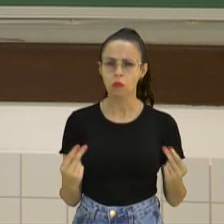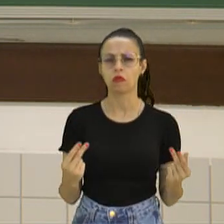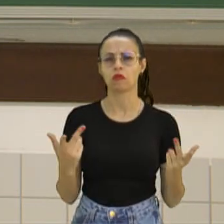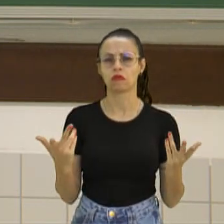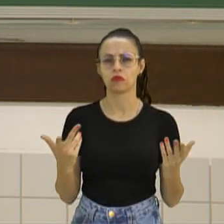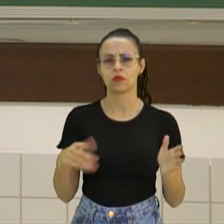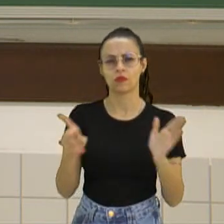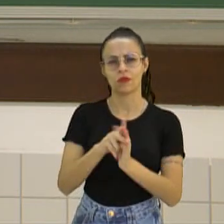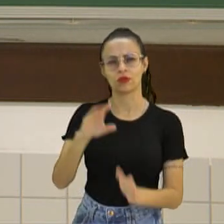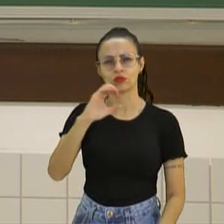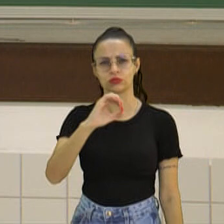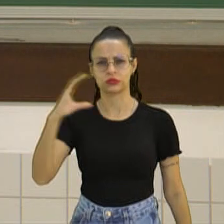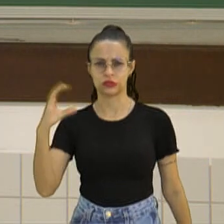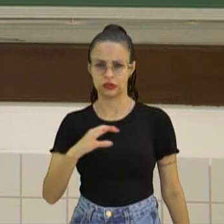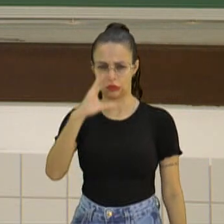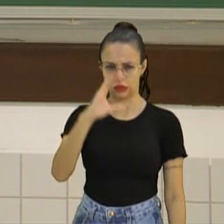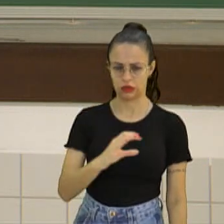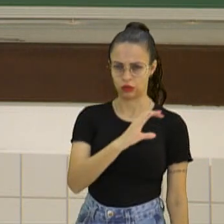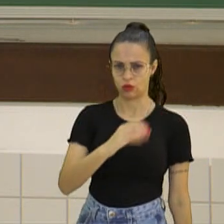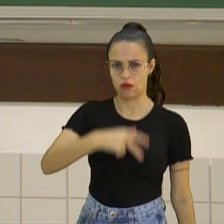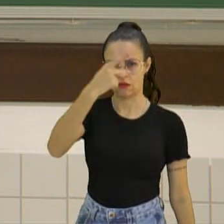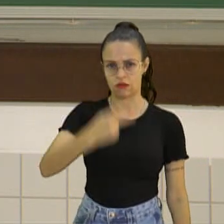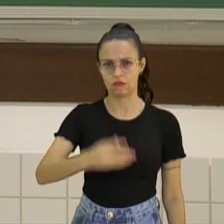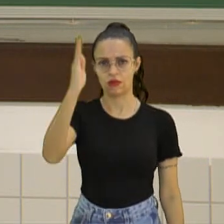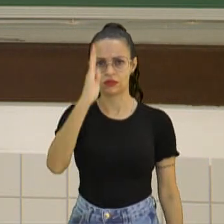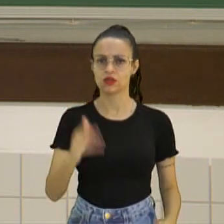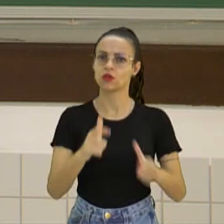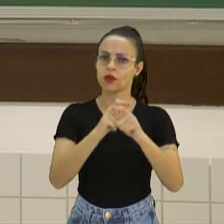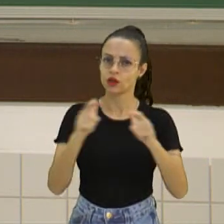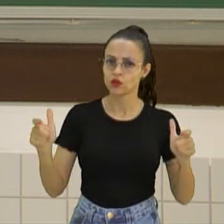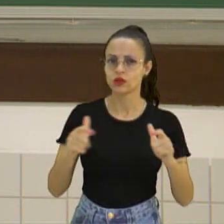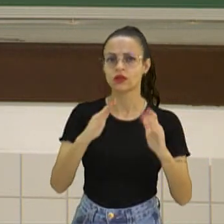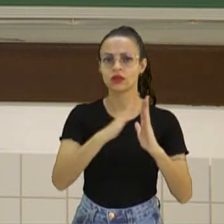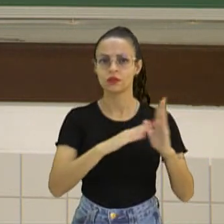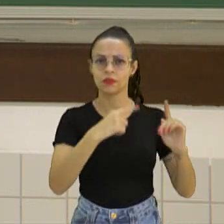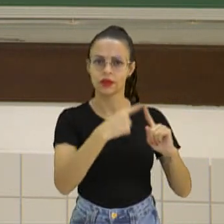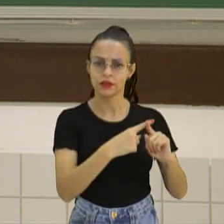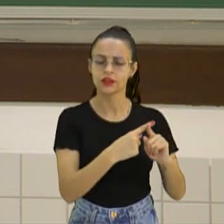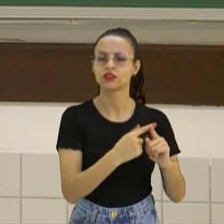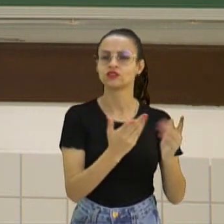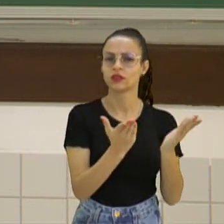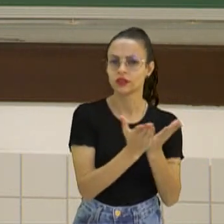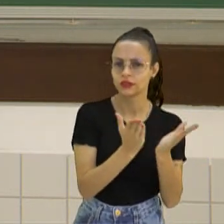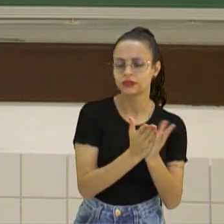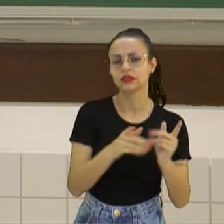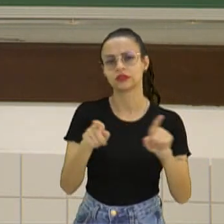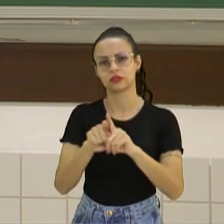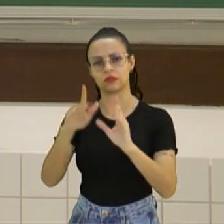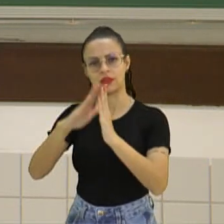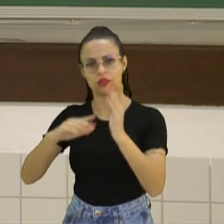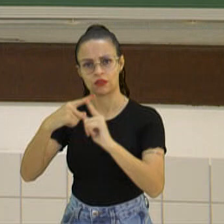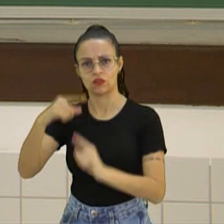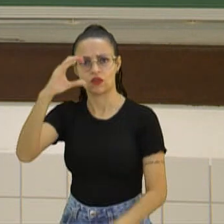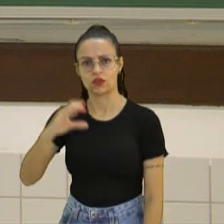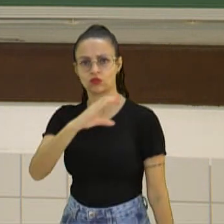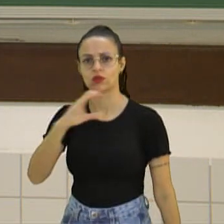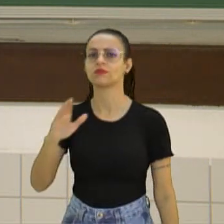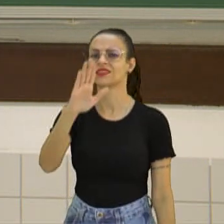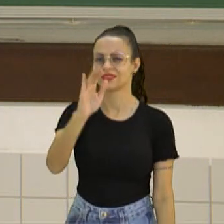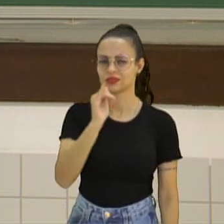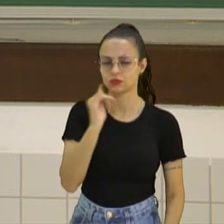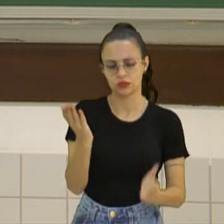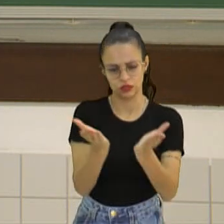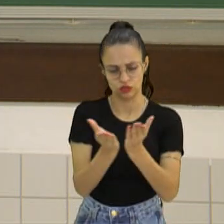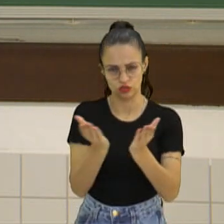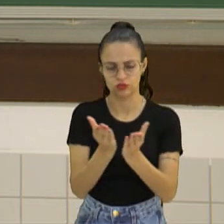Ocidental no Brasil a grande maioria é de uma igreja outra Cristã embora existam muitas outras religiões Mas vamos